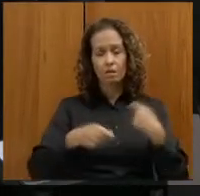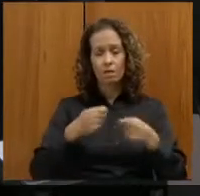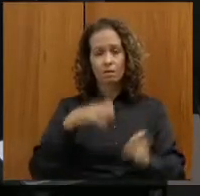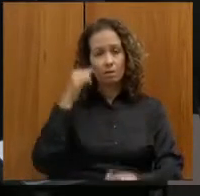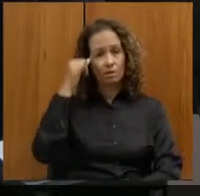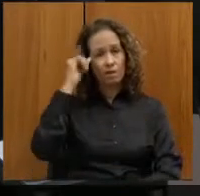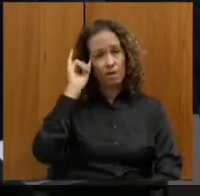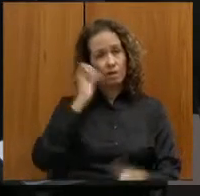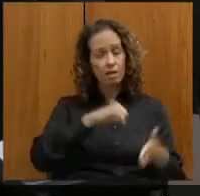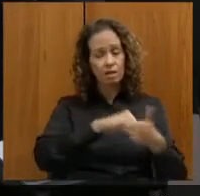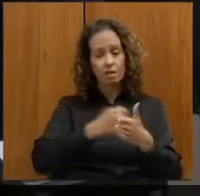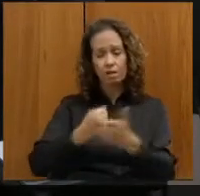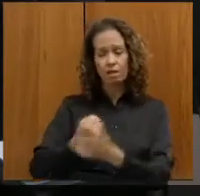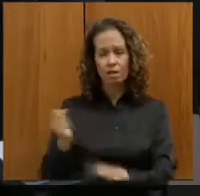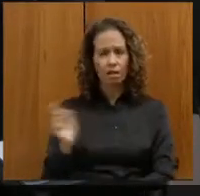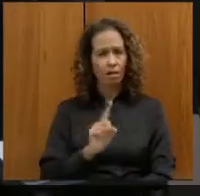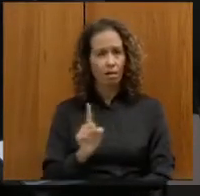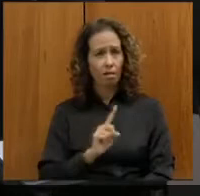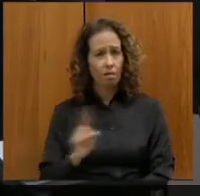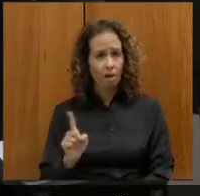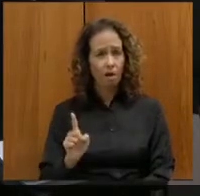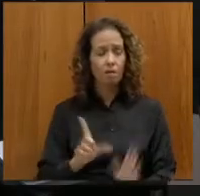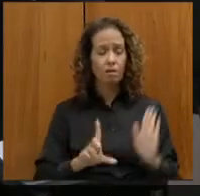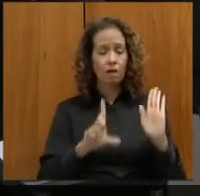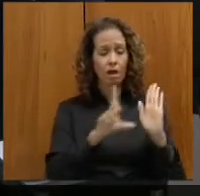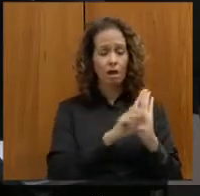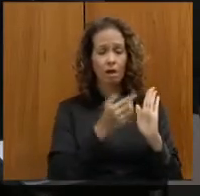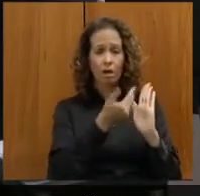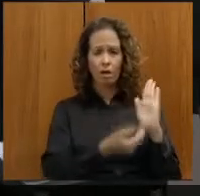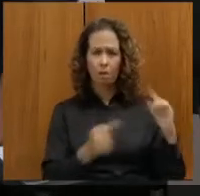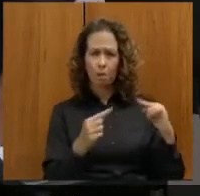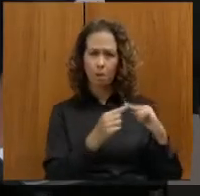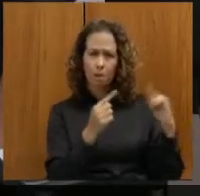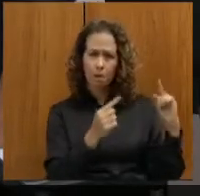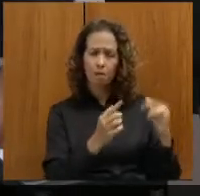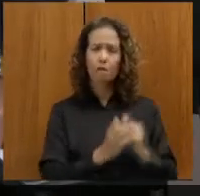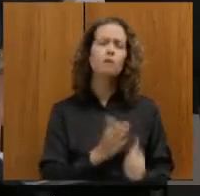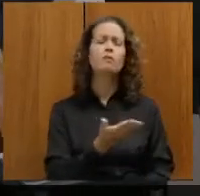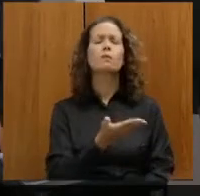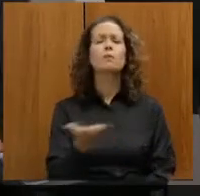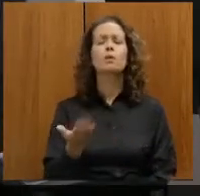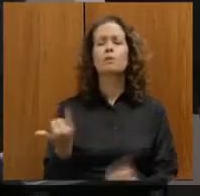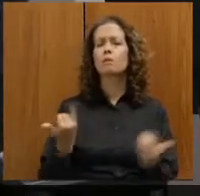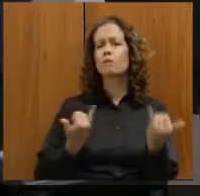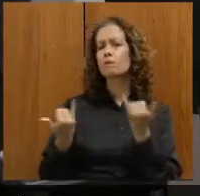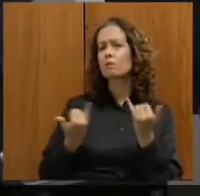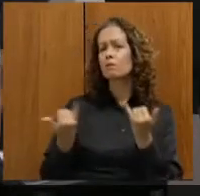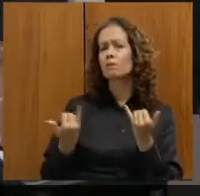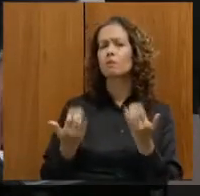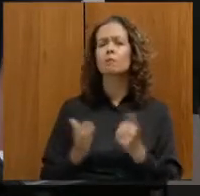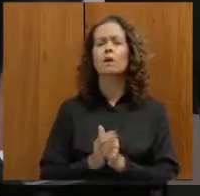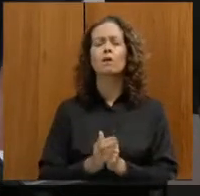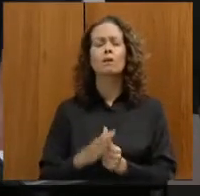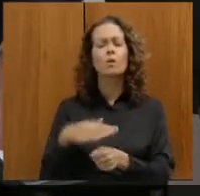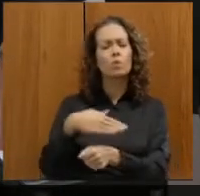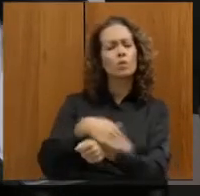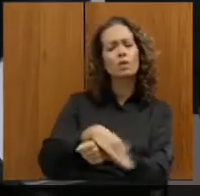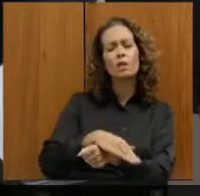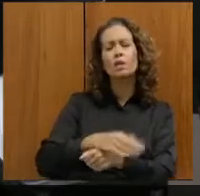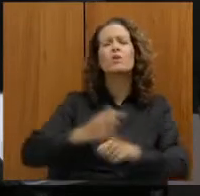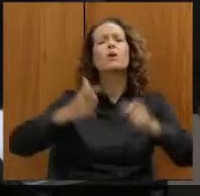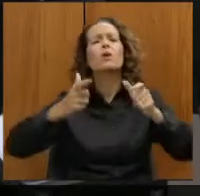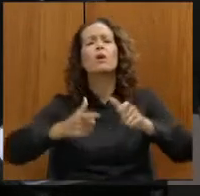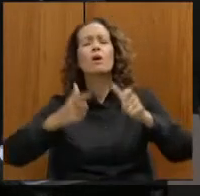fazendária que atenda os requisitos legais o senhor poderia informar qual é o endereço da administração